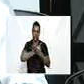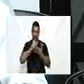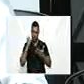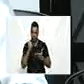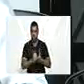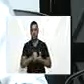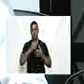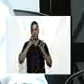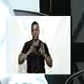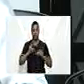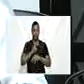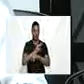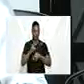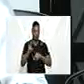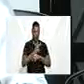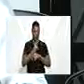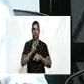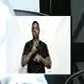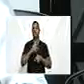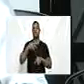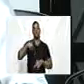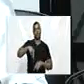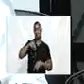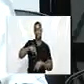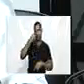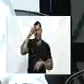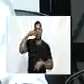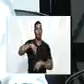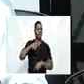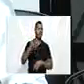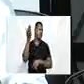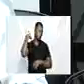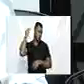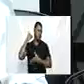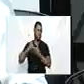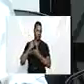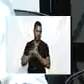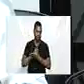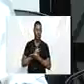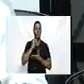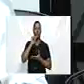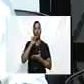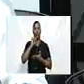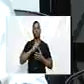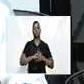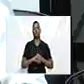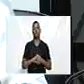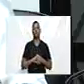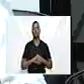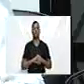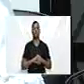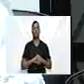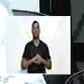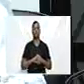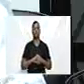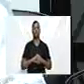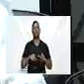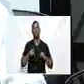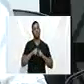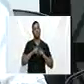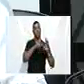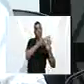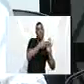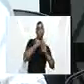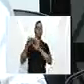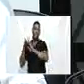do município de Viçosa que não foi criado nessa administração protocolo antigo teve o respaldo e a contra proposta do